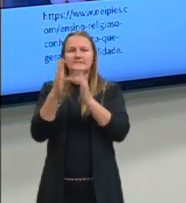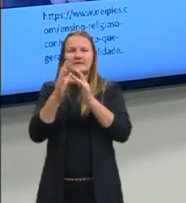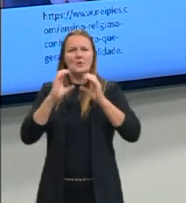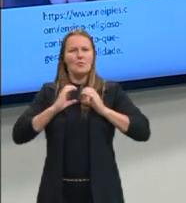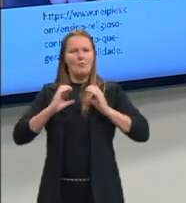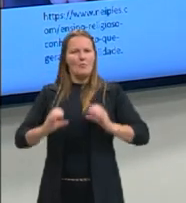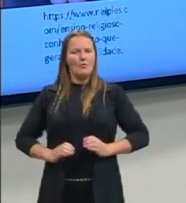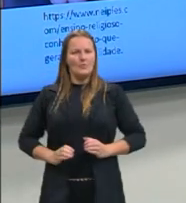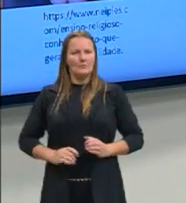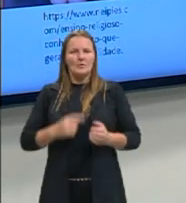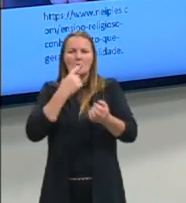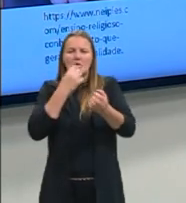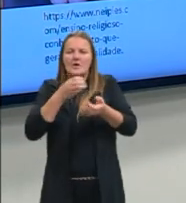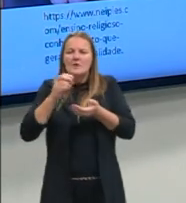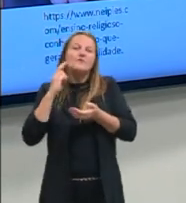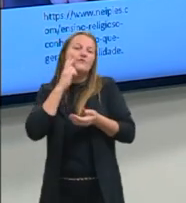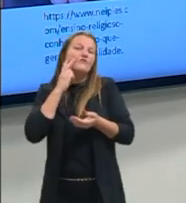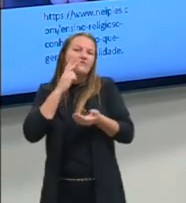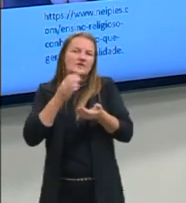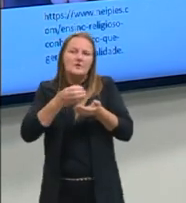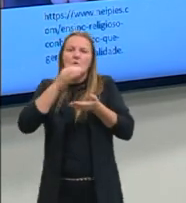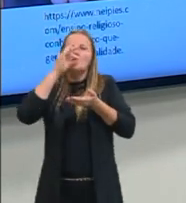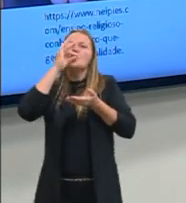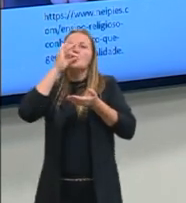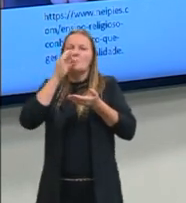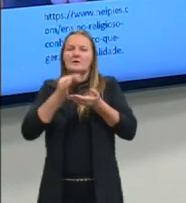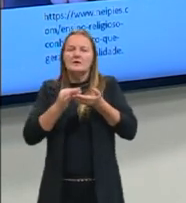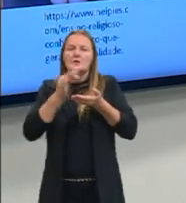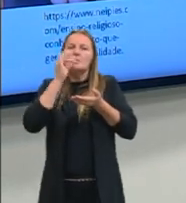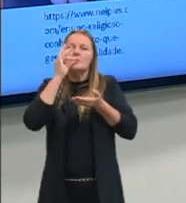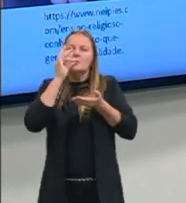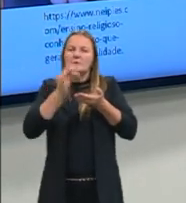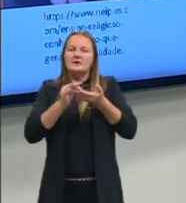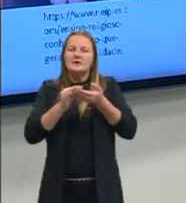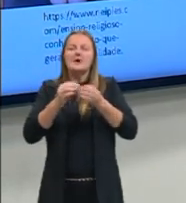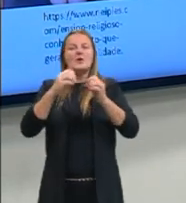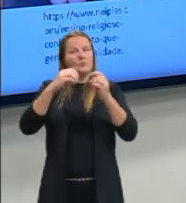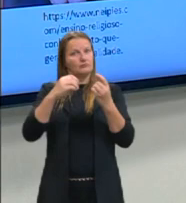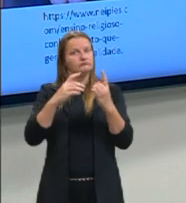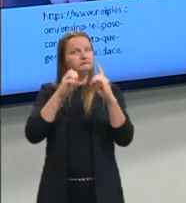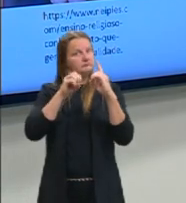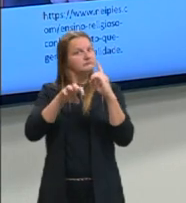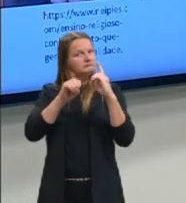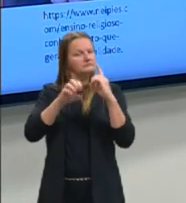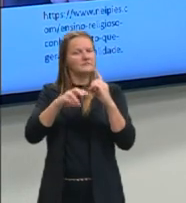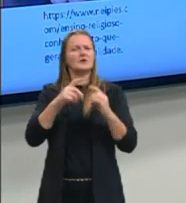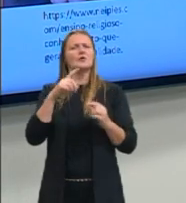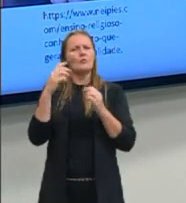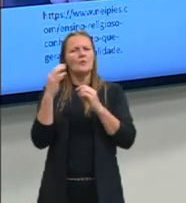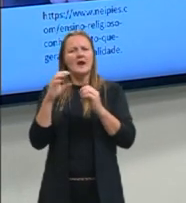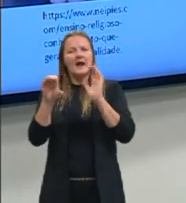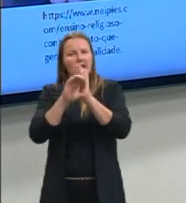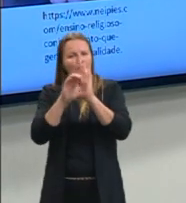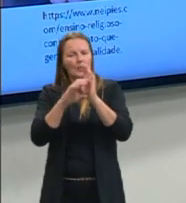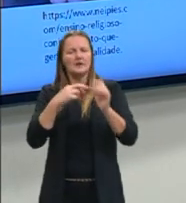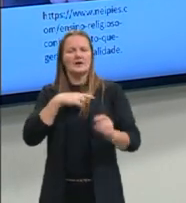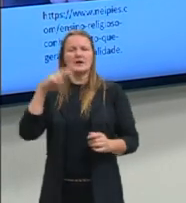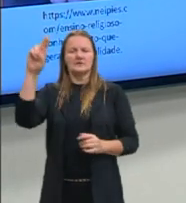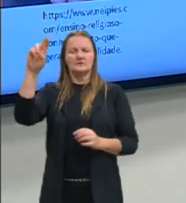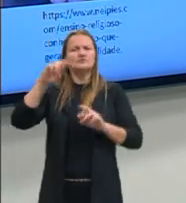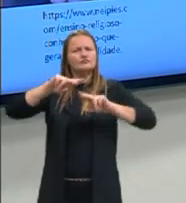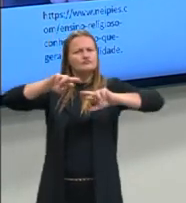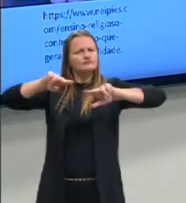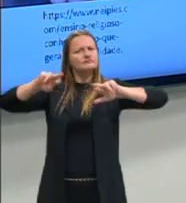vinho Sangue de Cristo também é um dogma da religião católica como as demais religiões também tem os seus dogmas